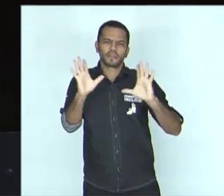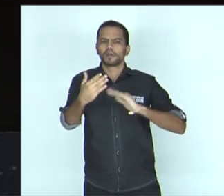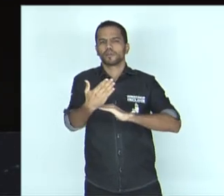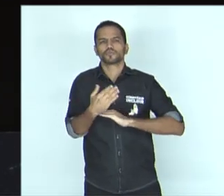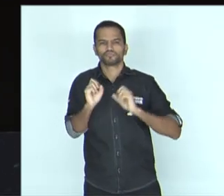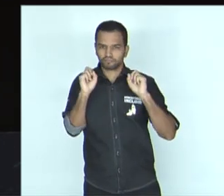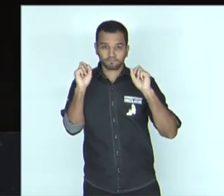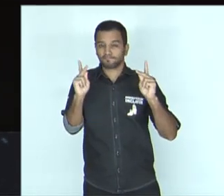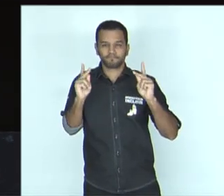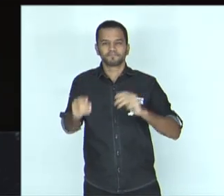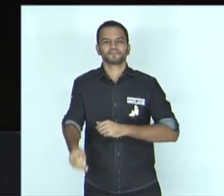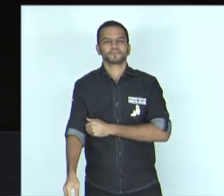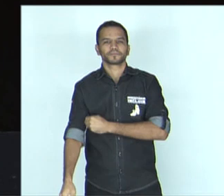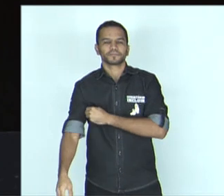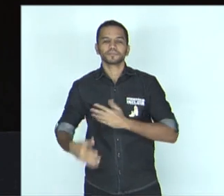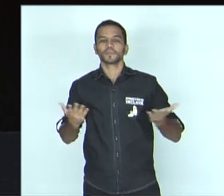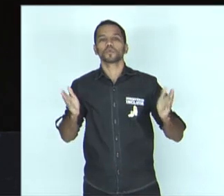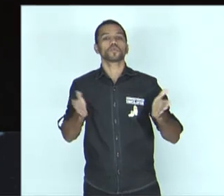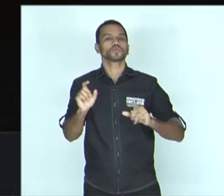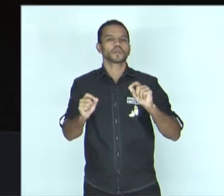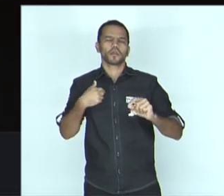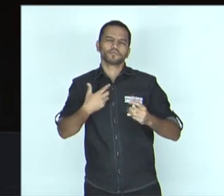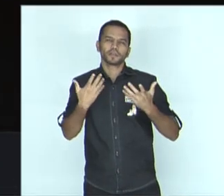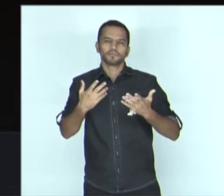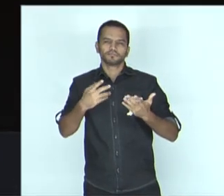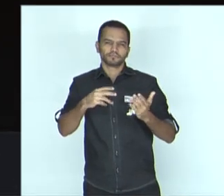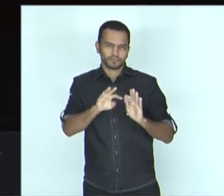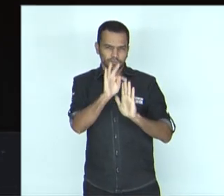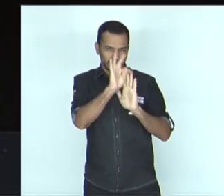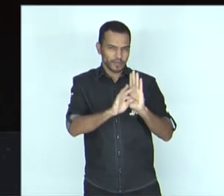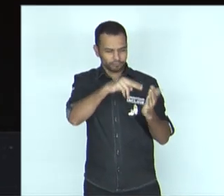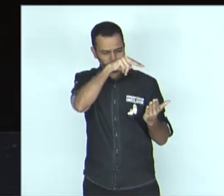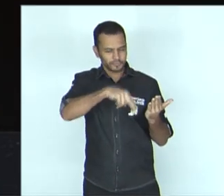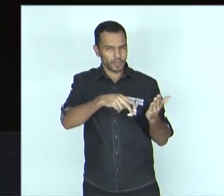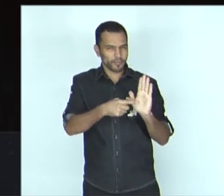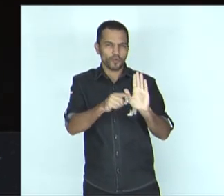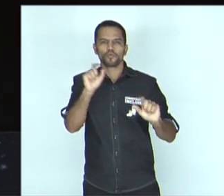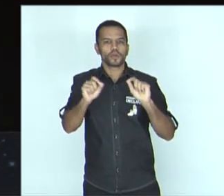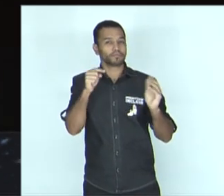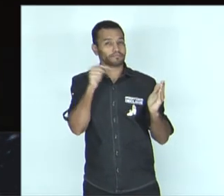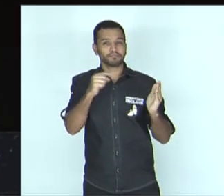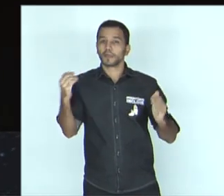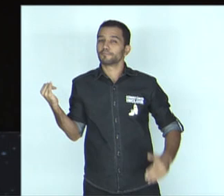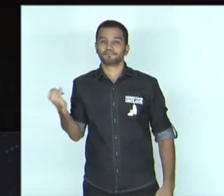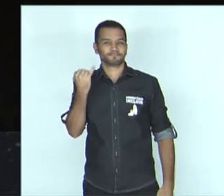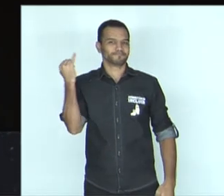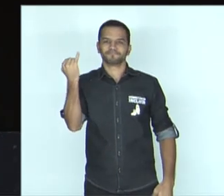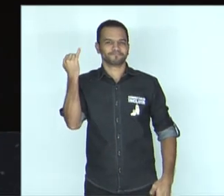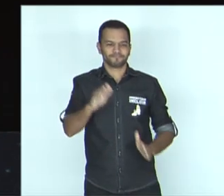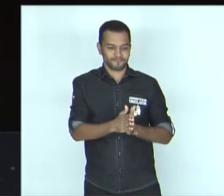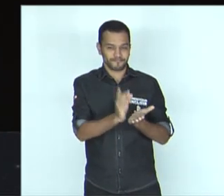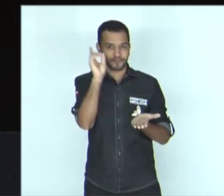Queridos, hoje eu quero ler um texto bíblico muito importante. E